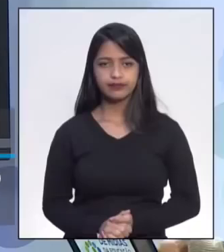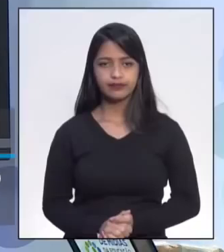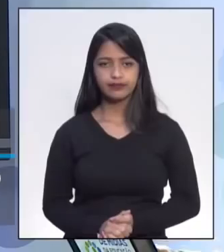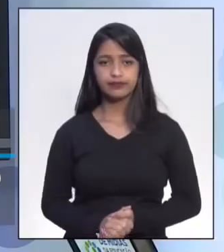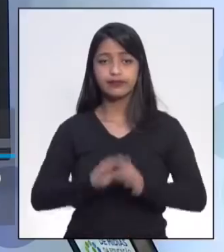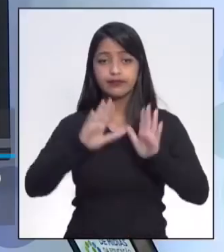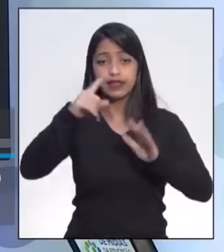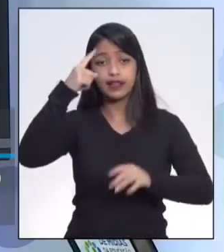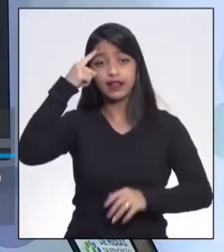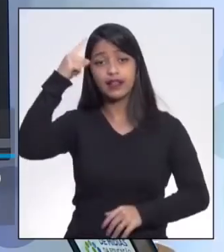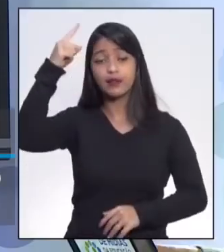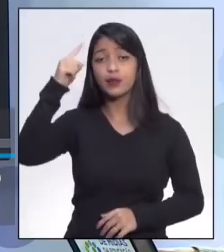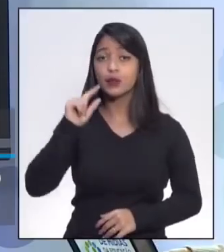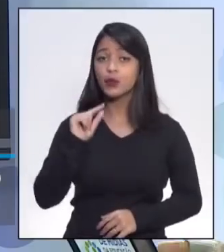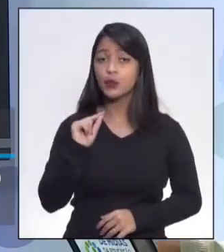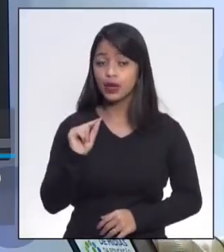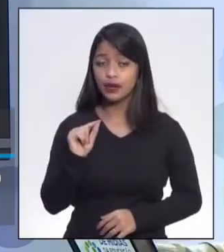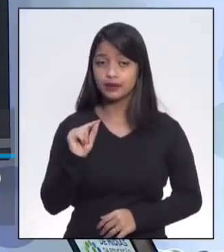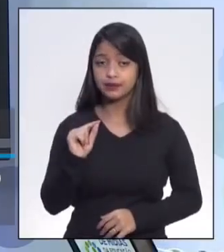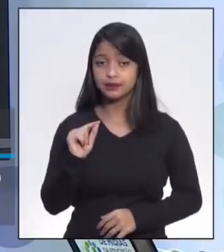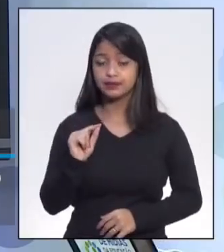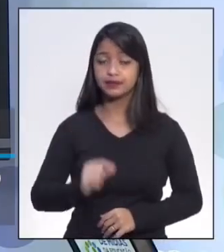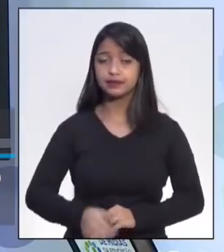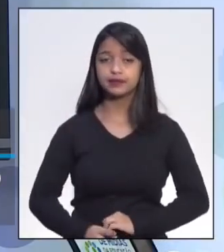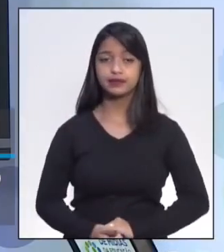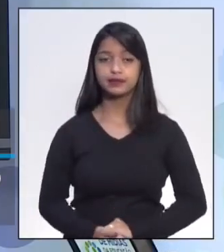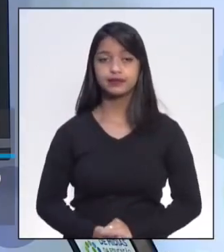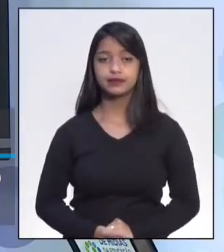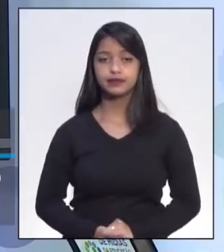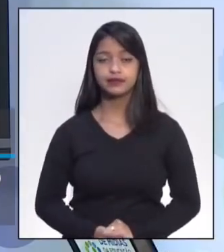Lembrando que eu não tenho, nesse caso,